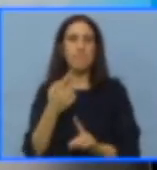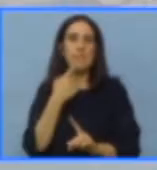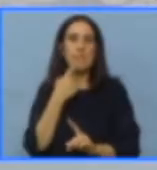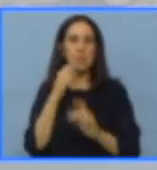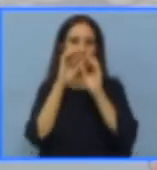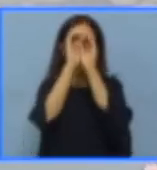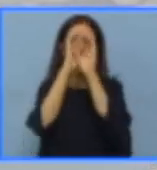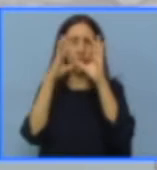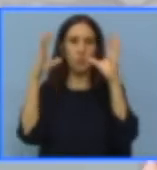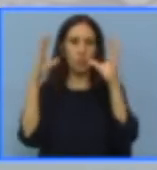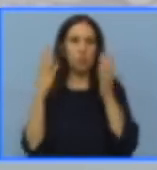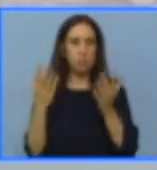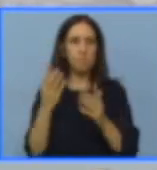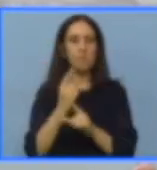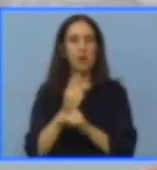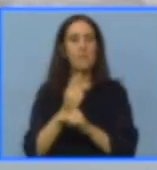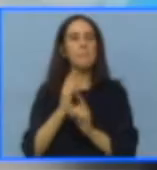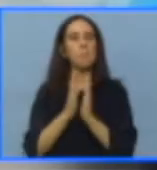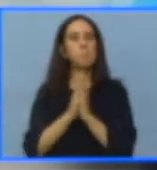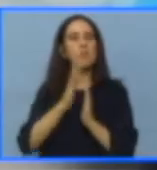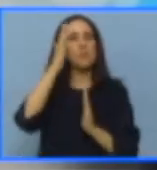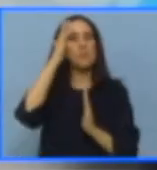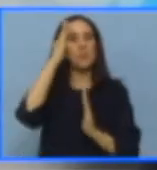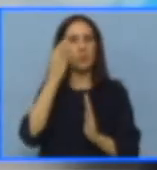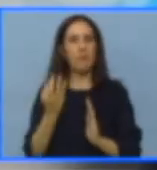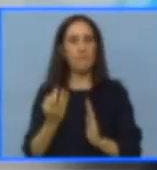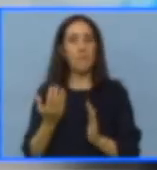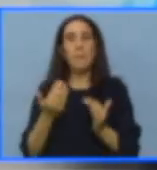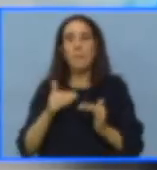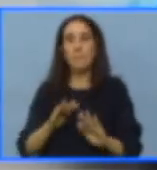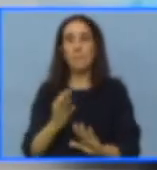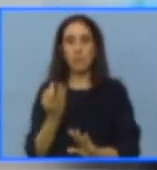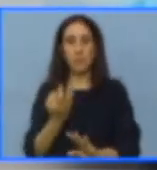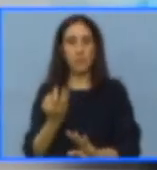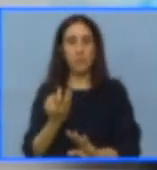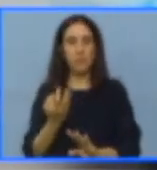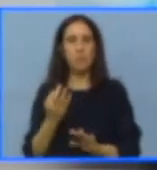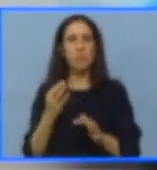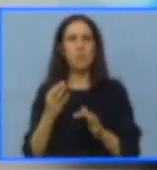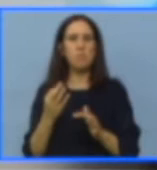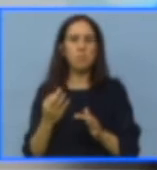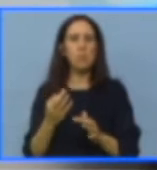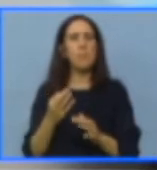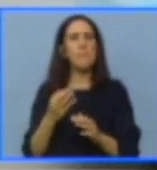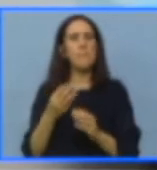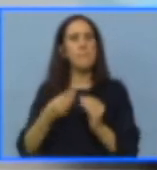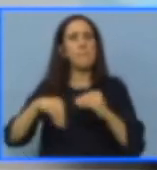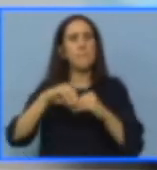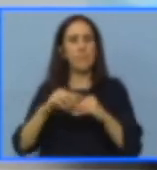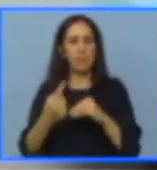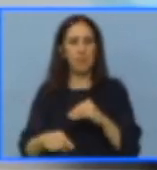dizer, do imaginário religioso, pois com certeza, mas também muito mais extensa do que isso, porque